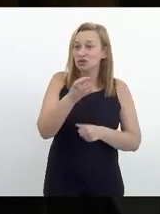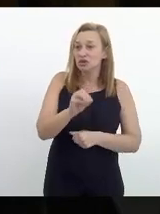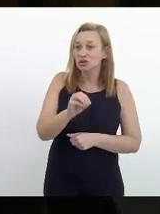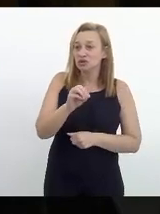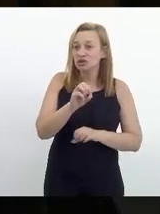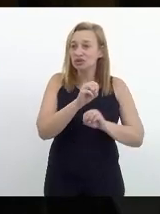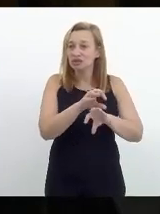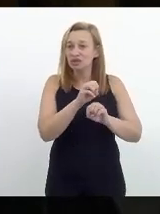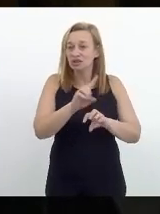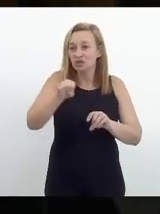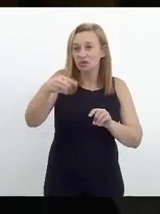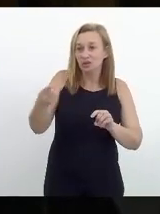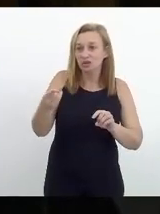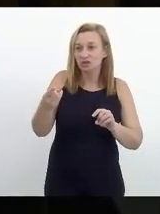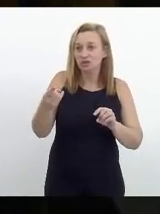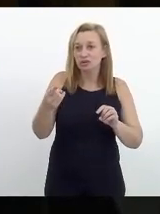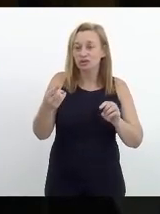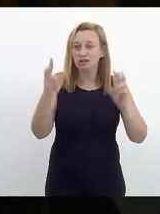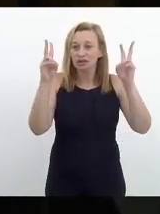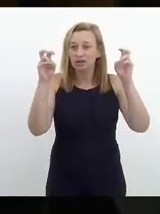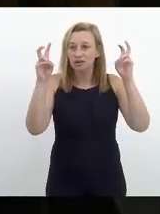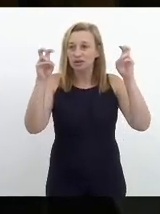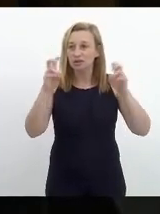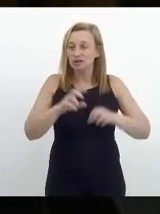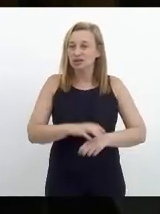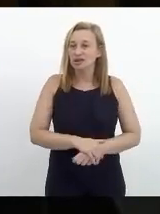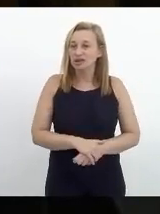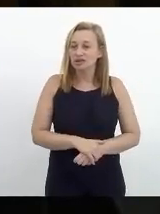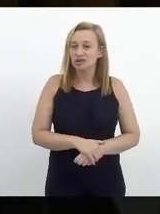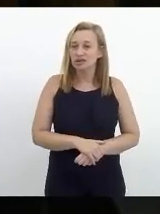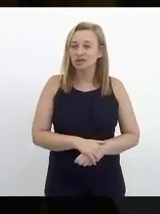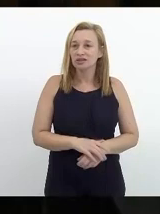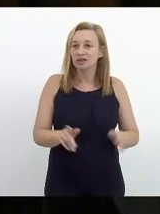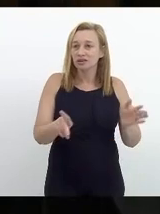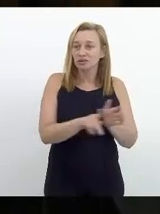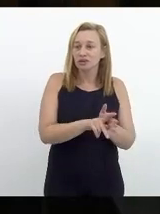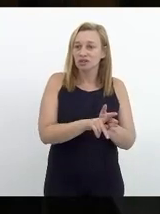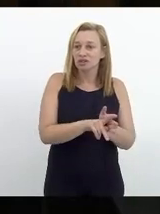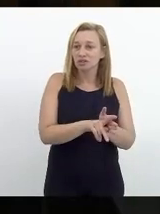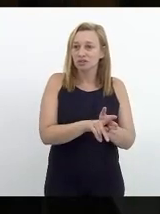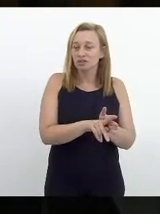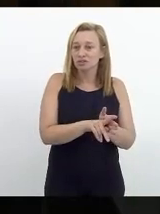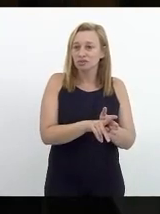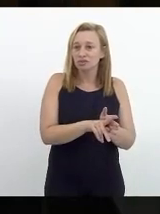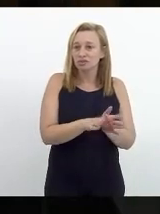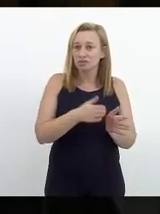e da outras providências. Projeto de minha autoria